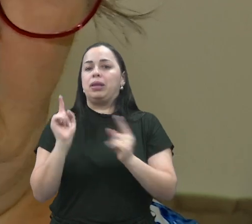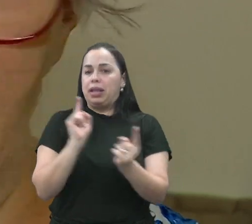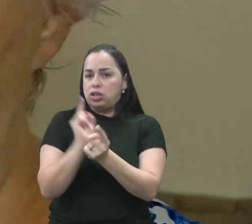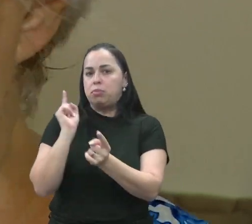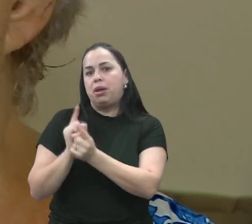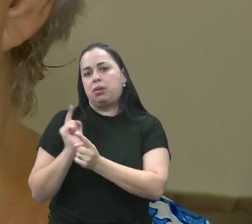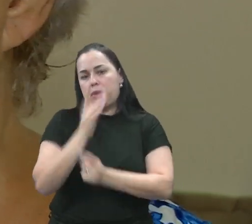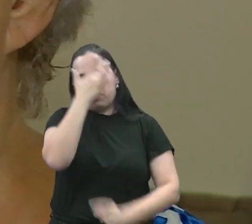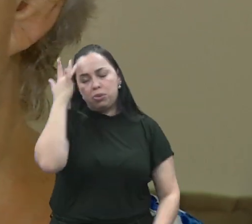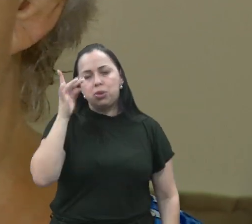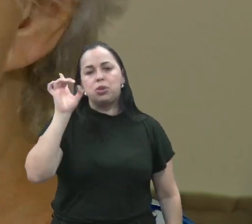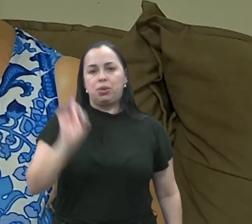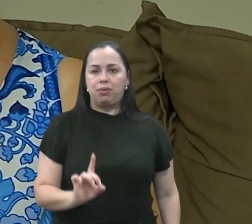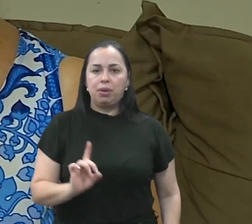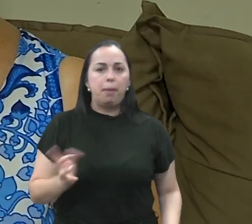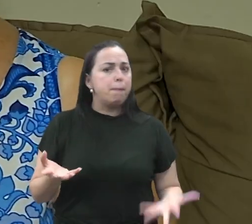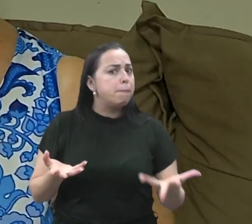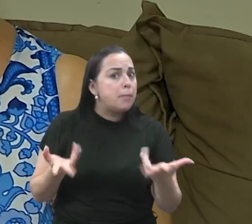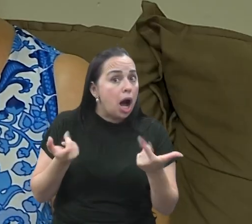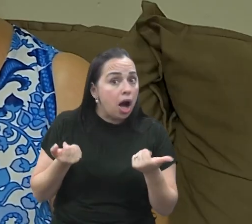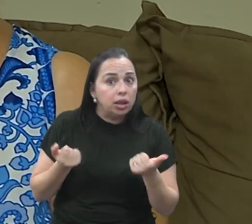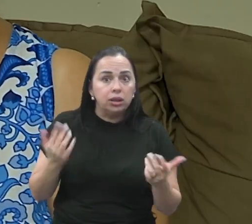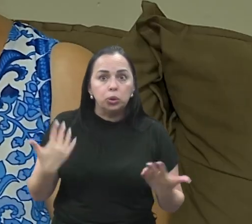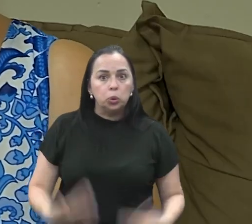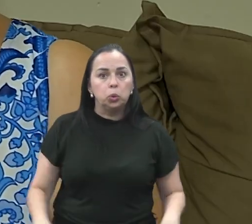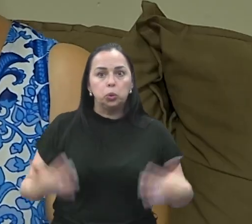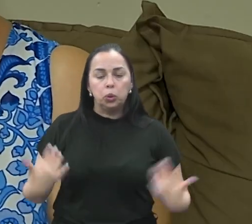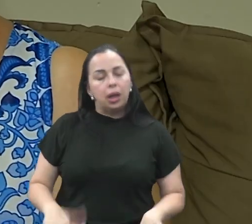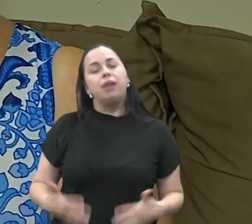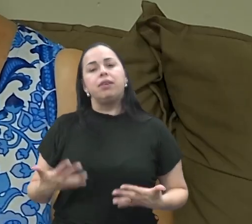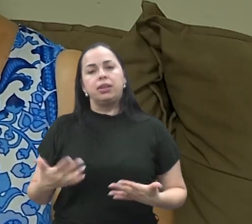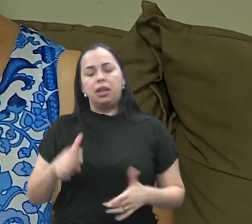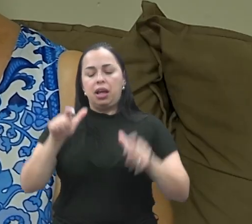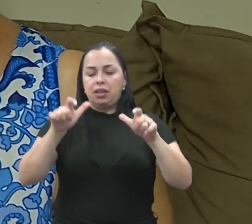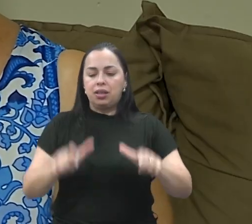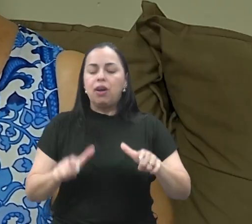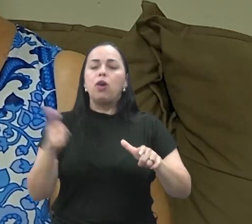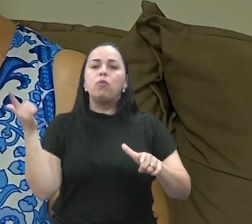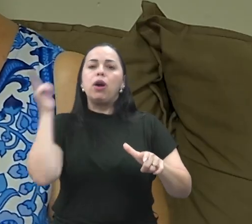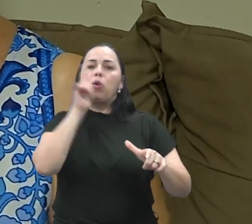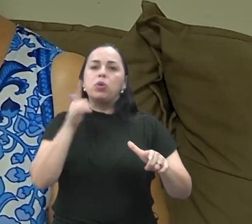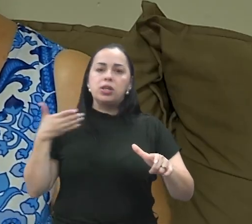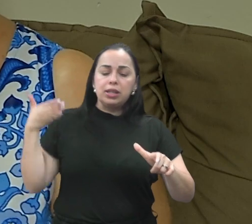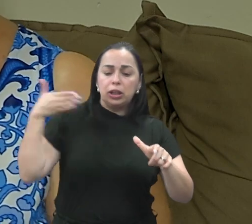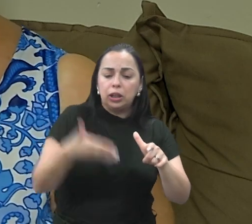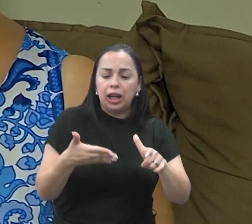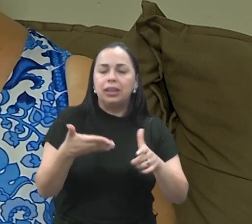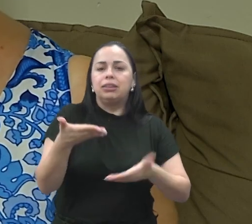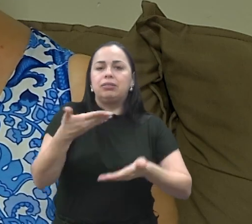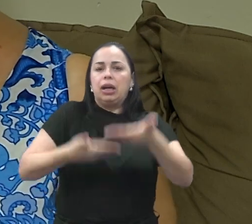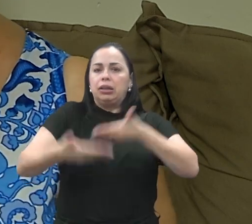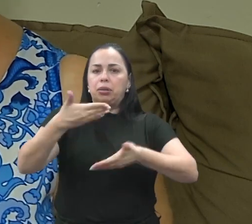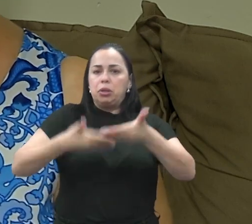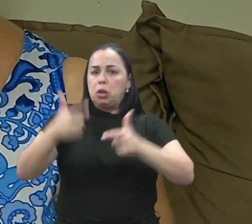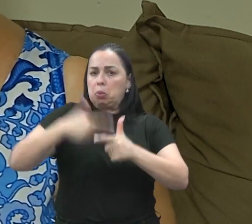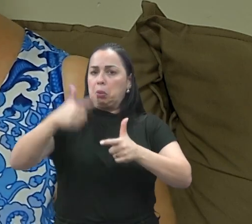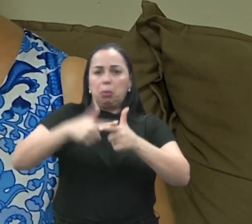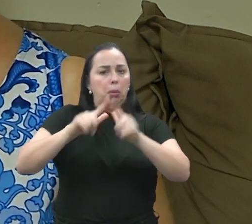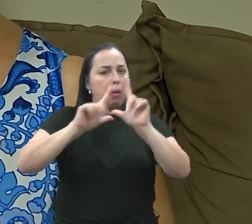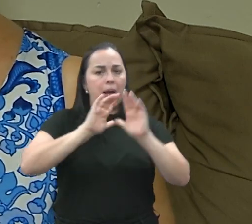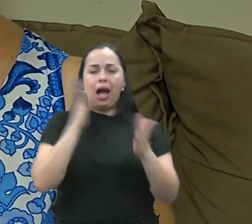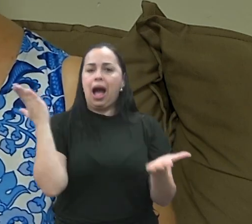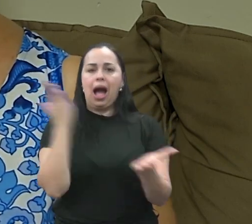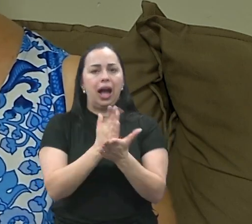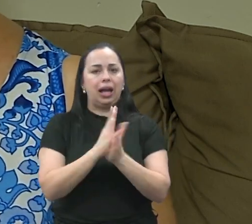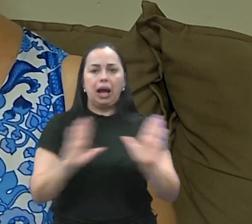pessoas com deficiência na região. Maravilha, porque vai ter muita coisa ali. E ali você vai resolver os teus problemas